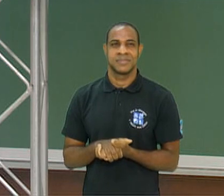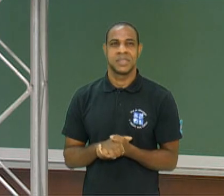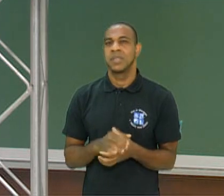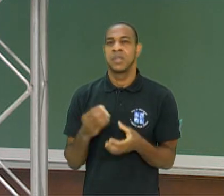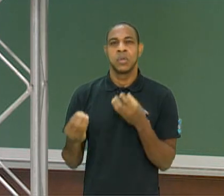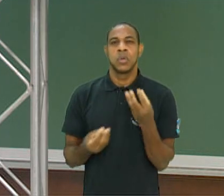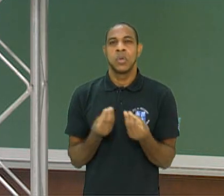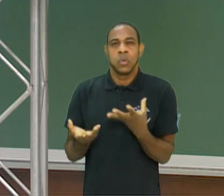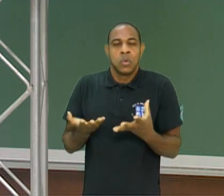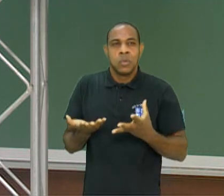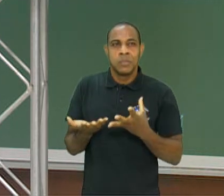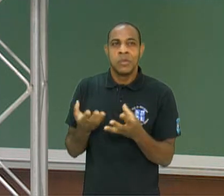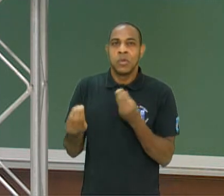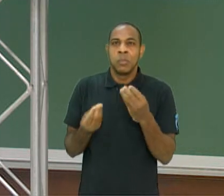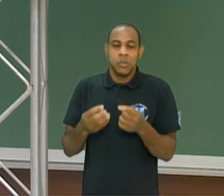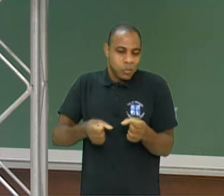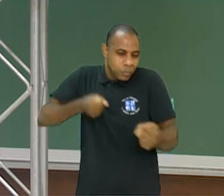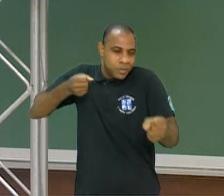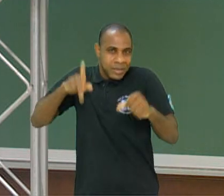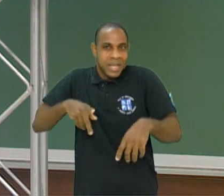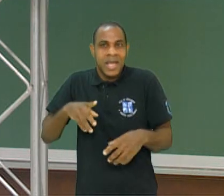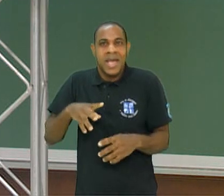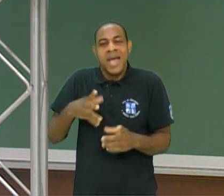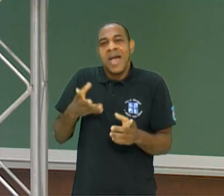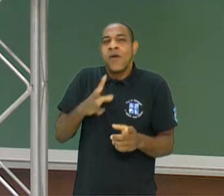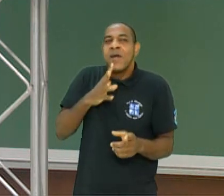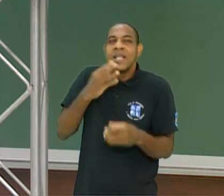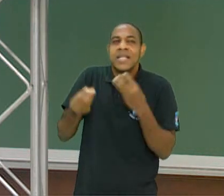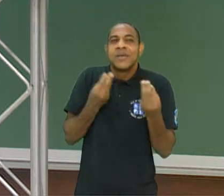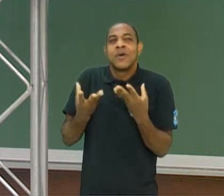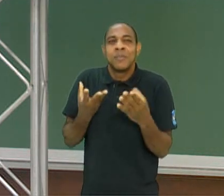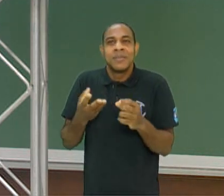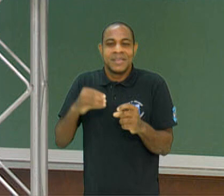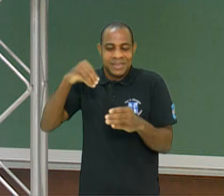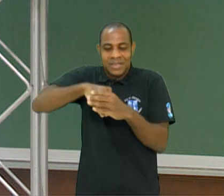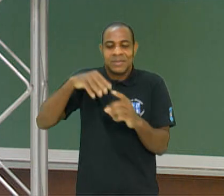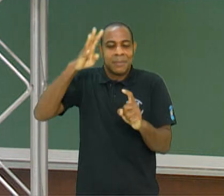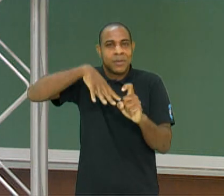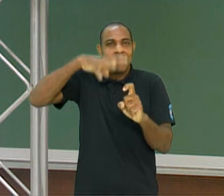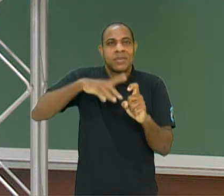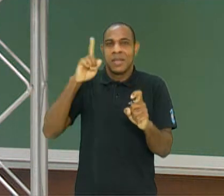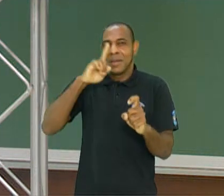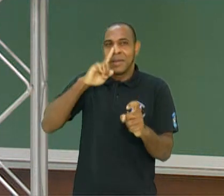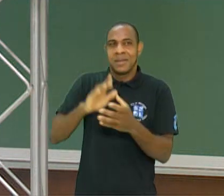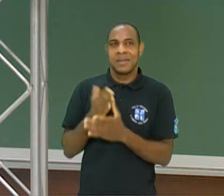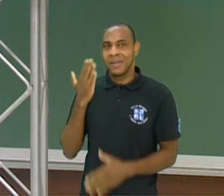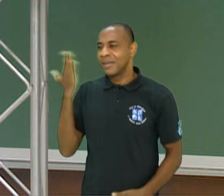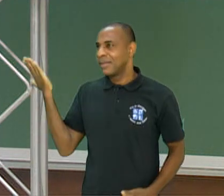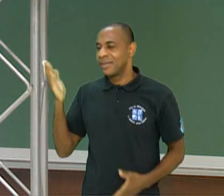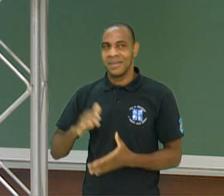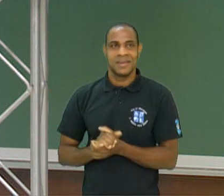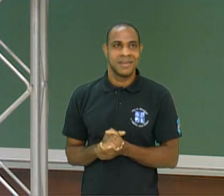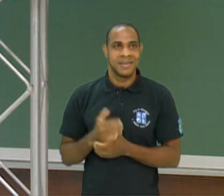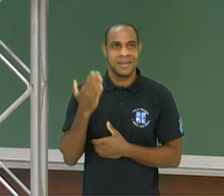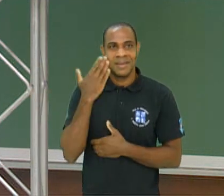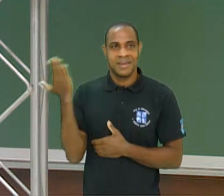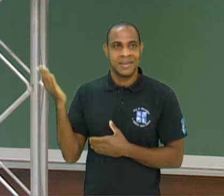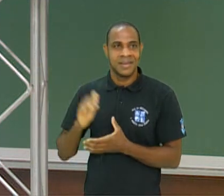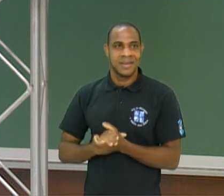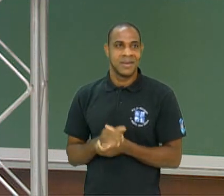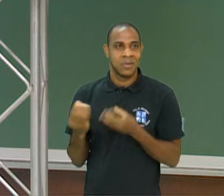que o Cupido é conhecido na mitologia grega? As arrows. Como arrows, ok? É assim que ele é